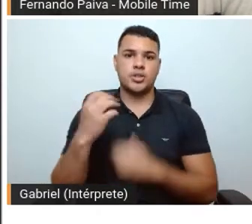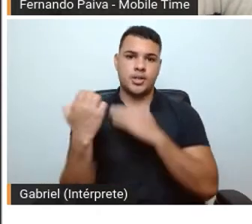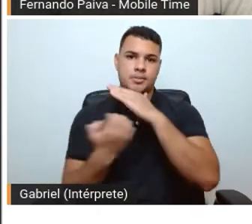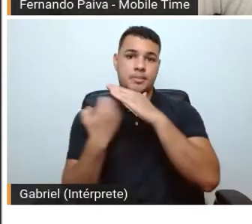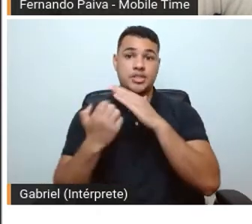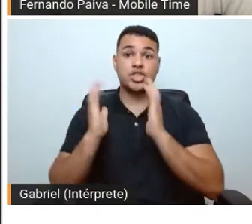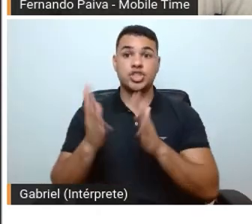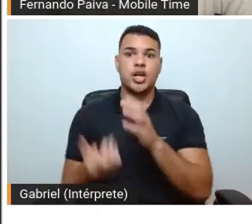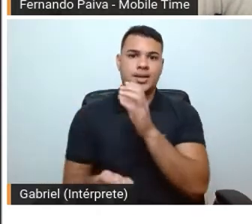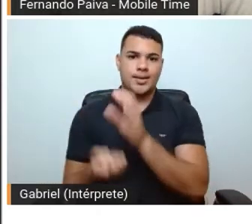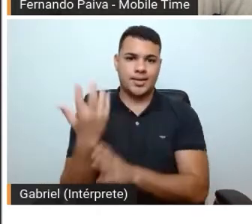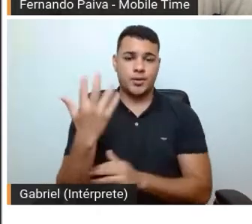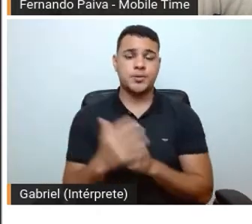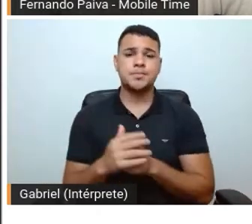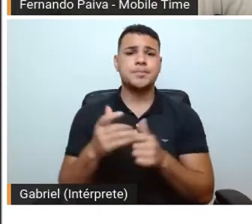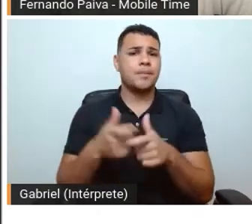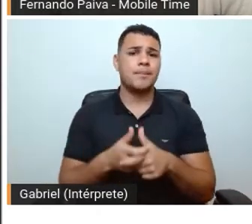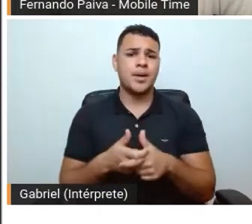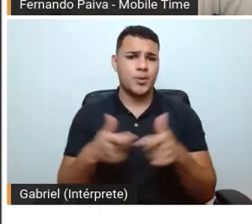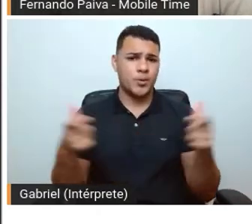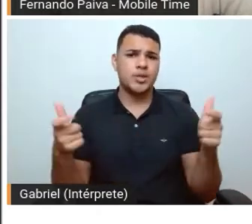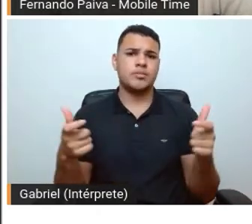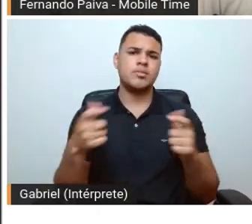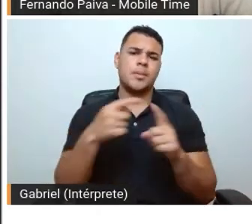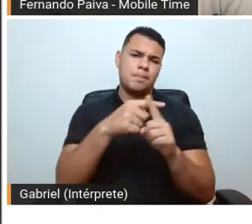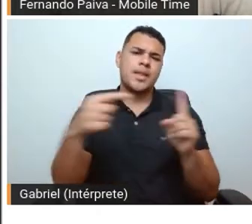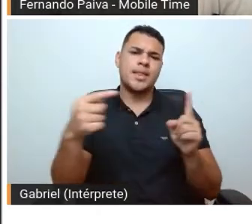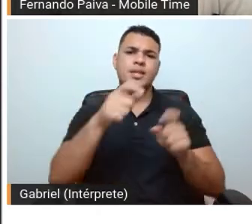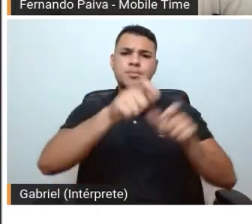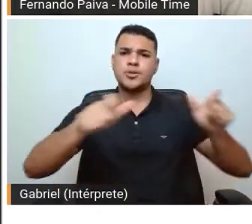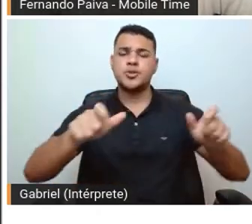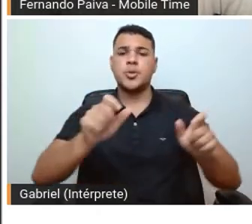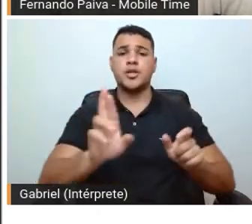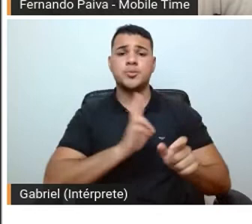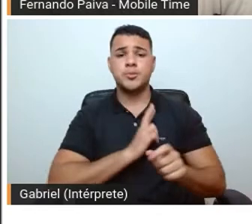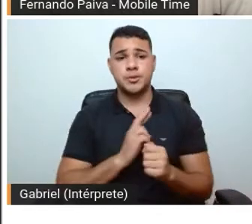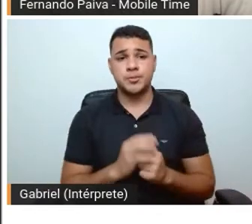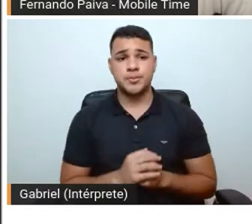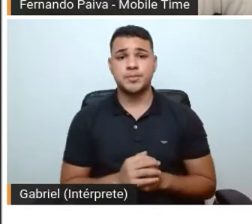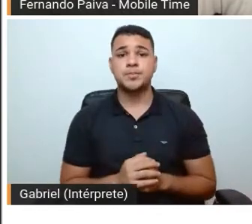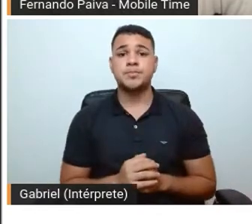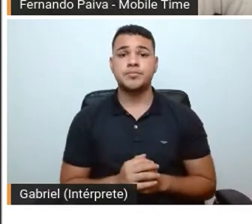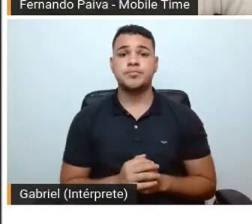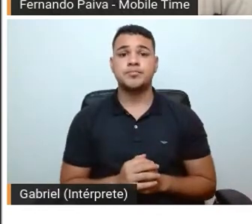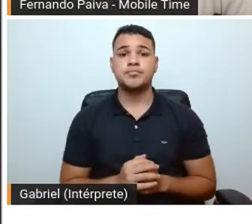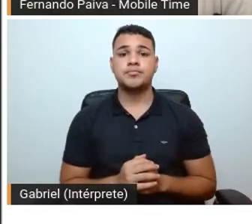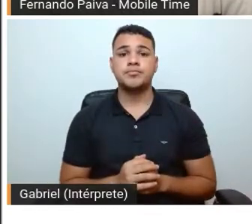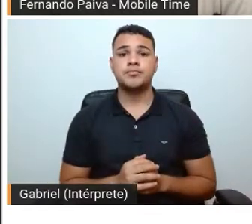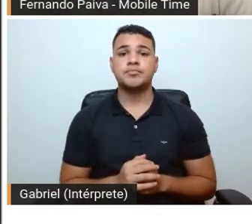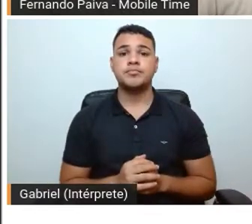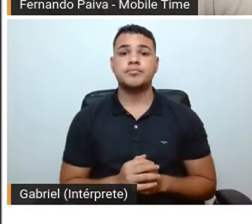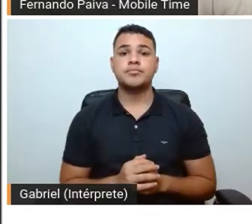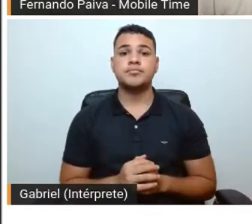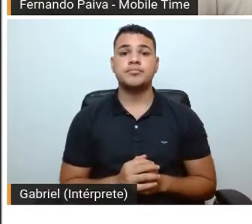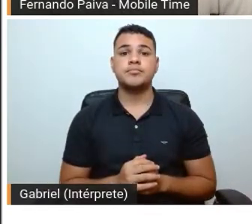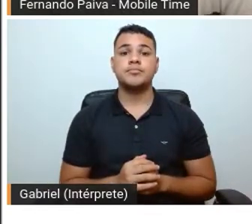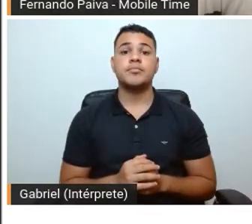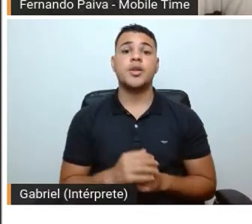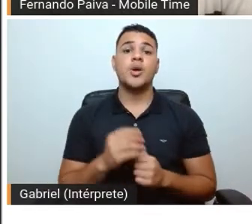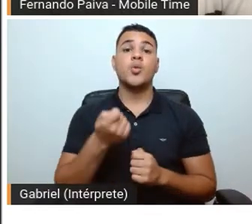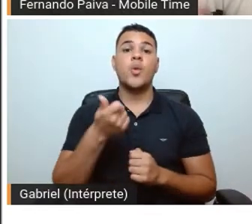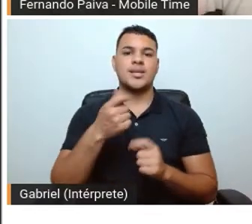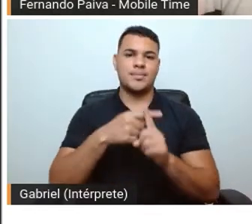A grande maioria que Metade dos Reis e a 47 preço de quase